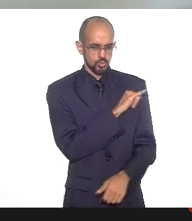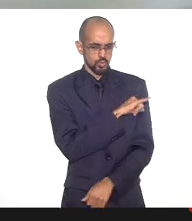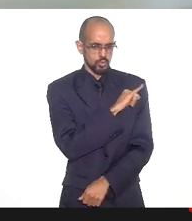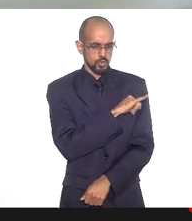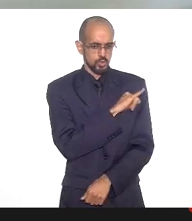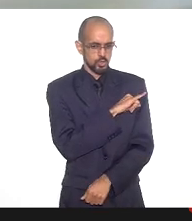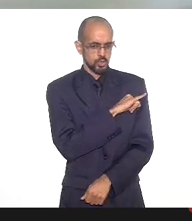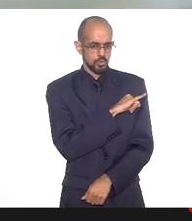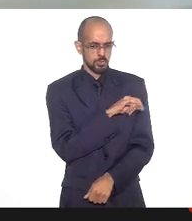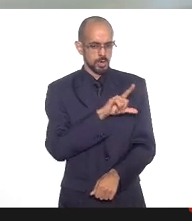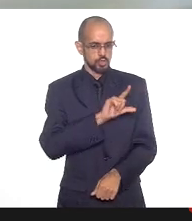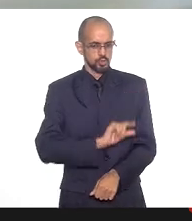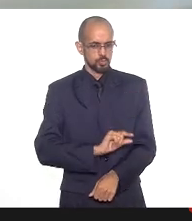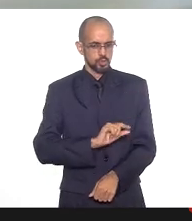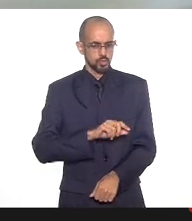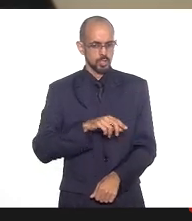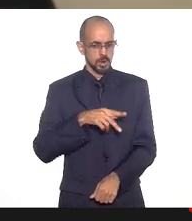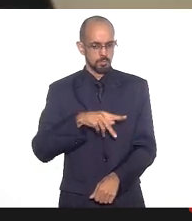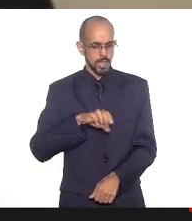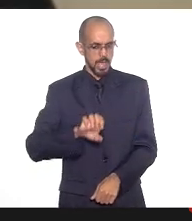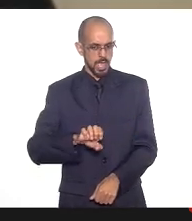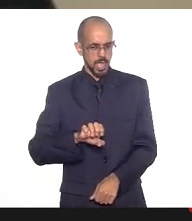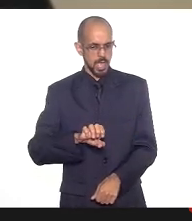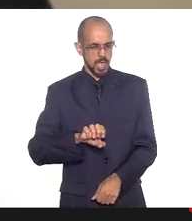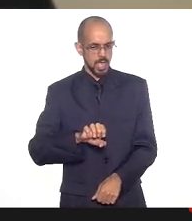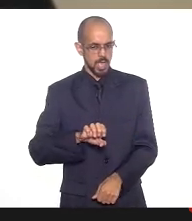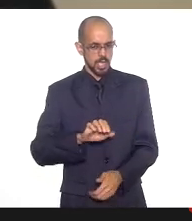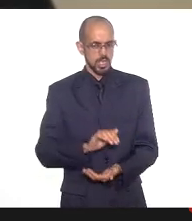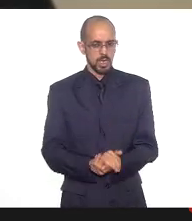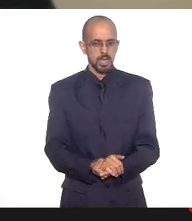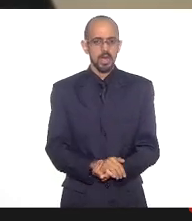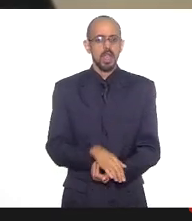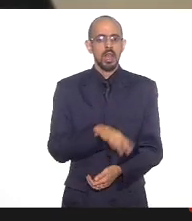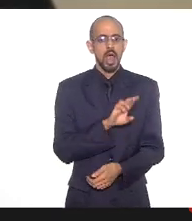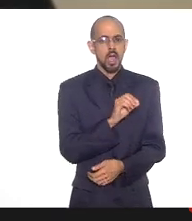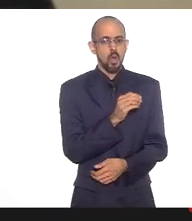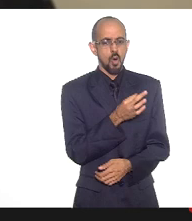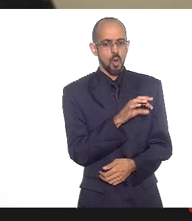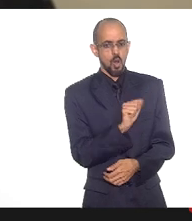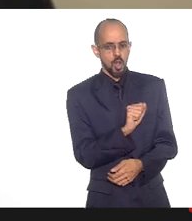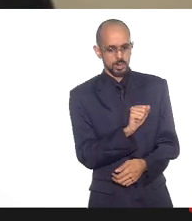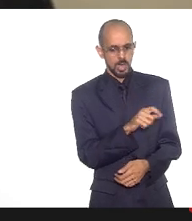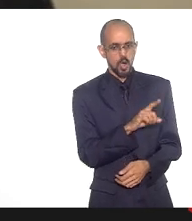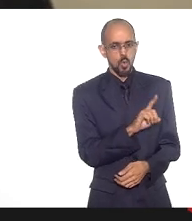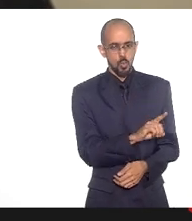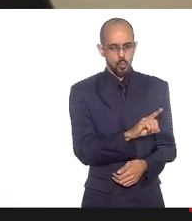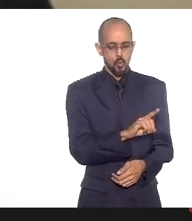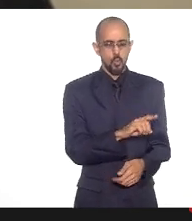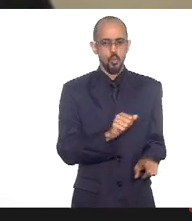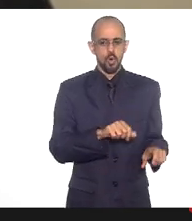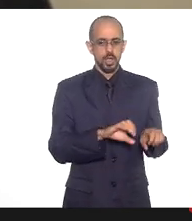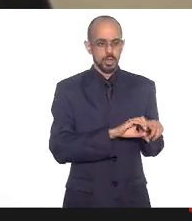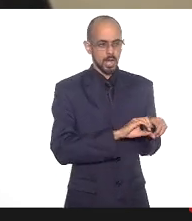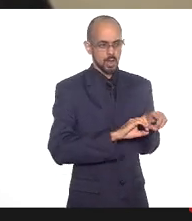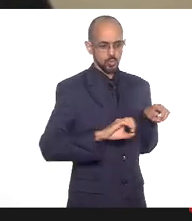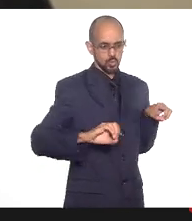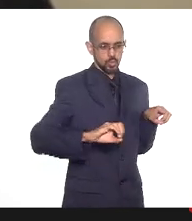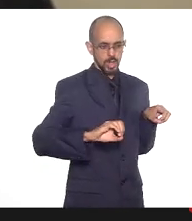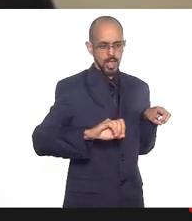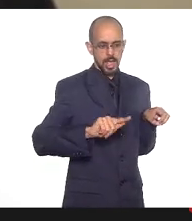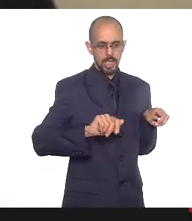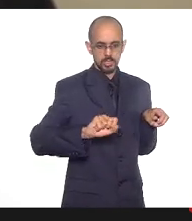PE? No caso de Rota 1, na medida que ele faz parte do gasoduto de BMS-11,